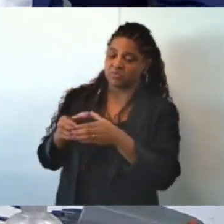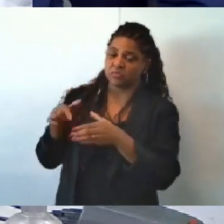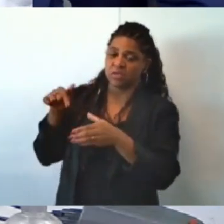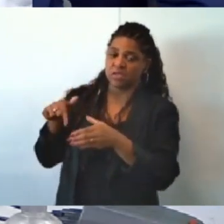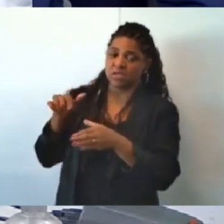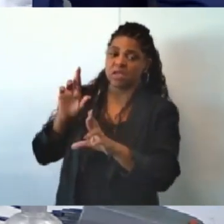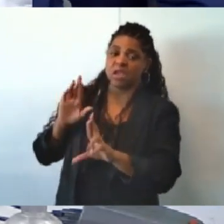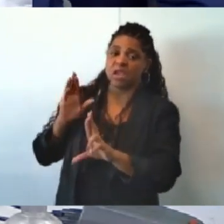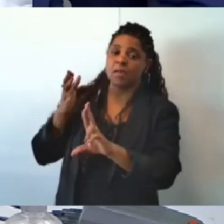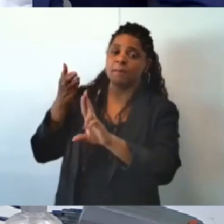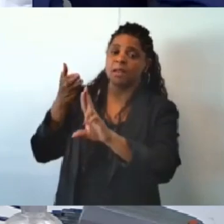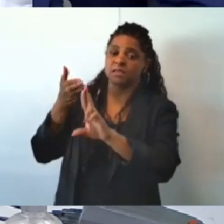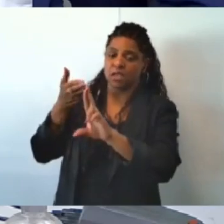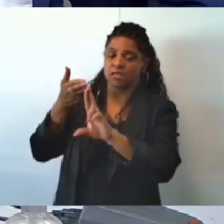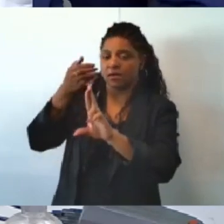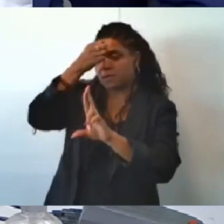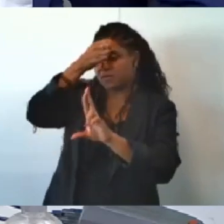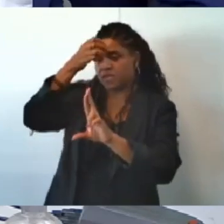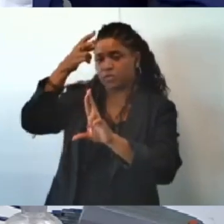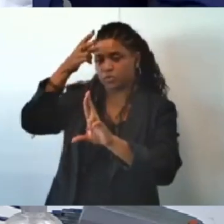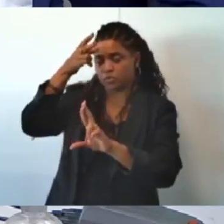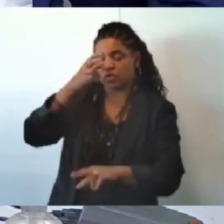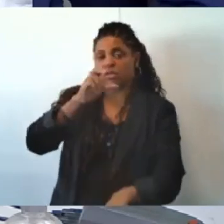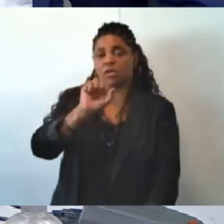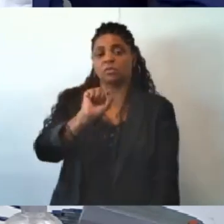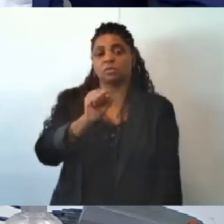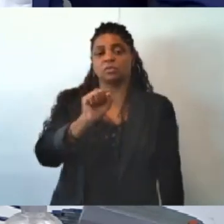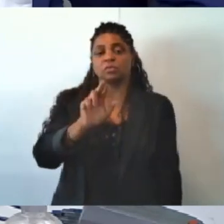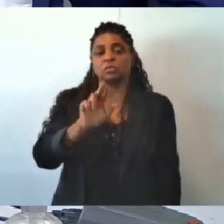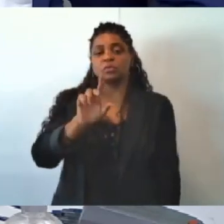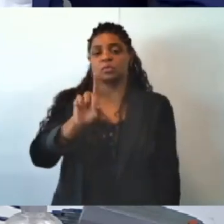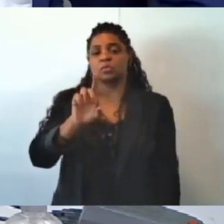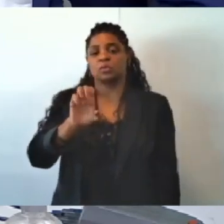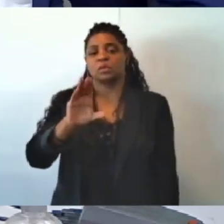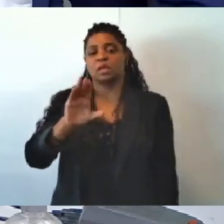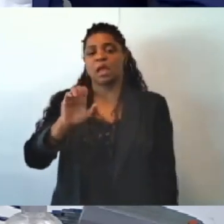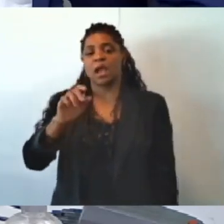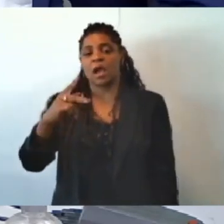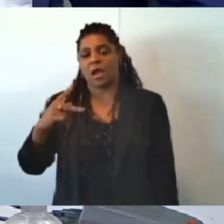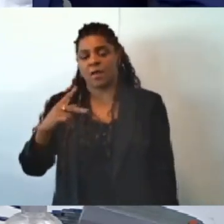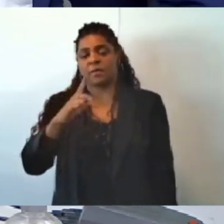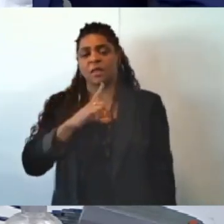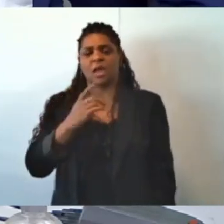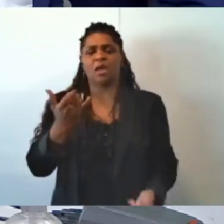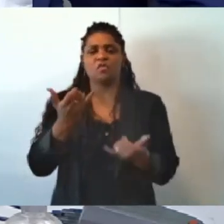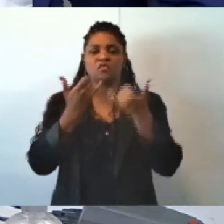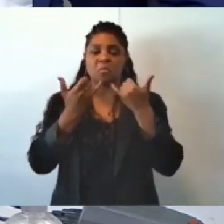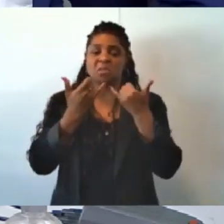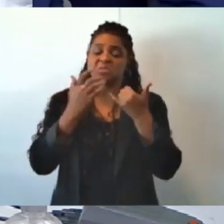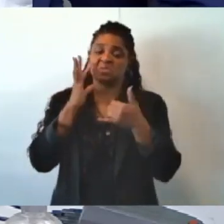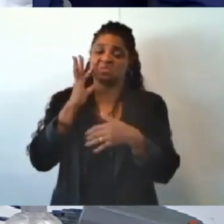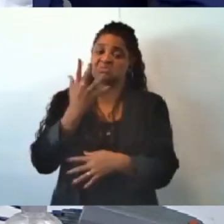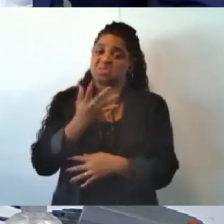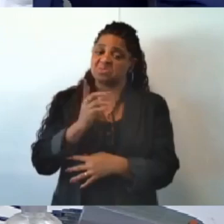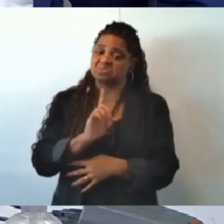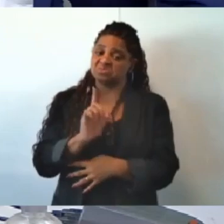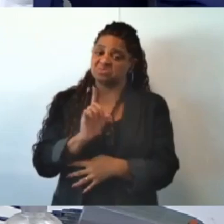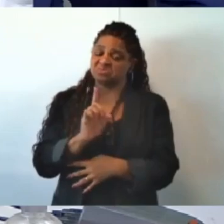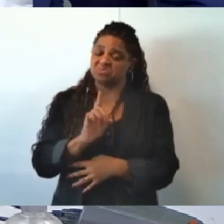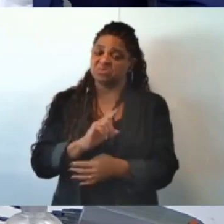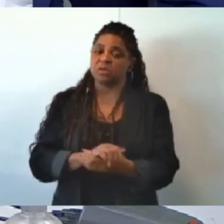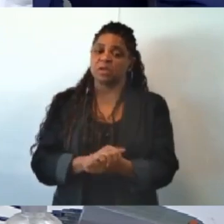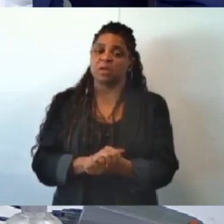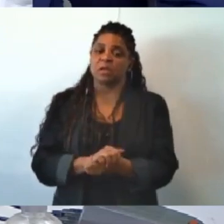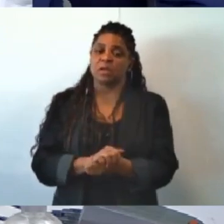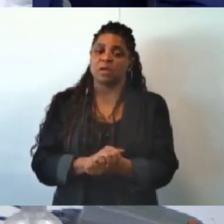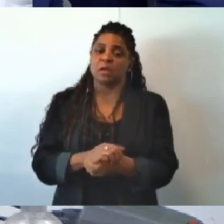a SUDECAP, né, talvez teria as informações. Acredito eu que não, pelo fato de nós termos aqui a